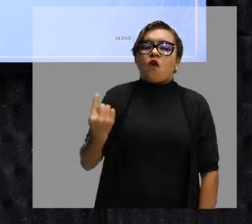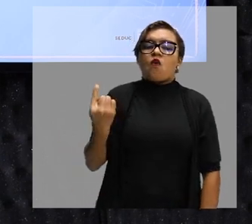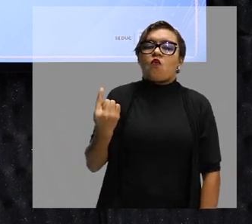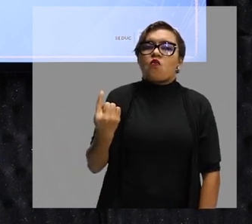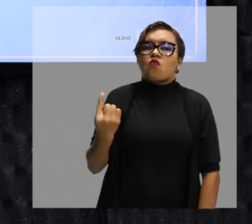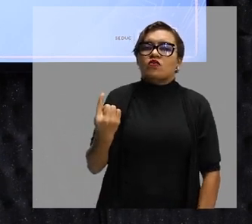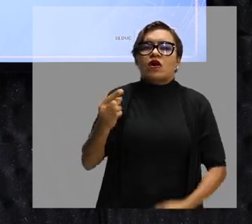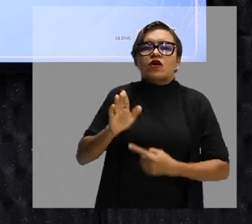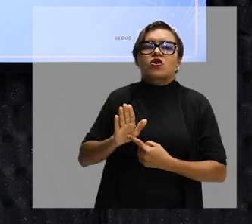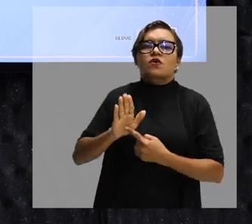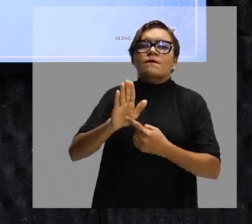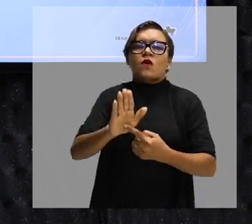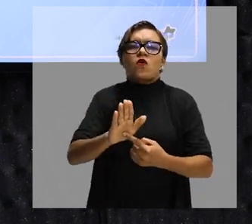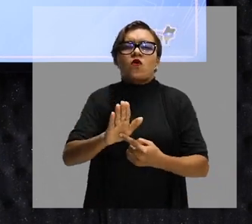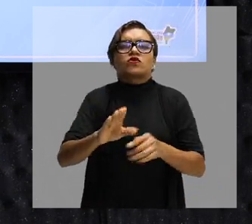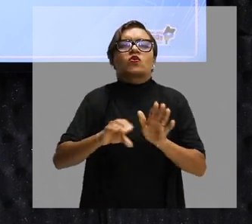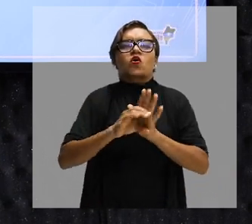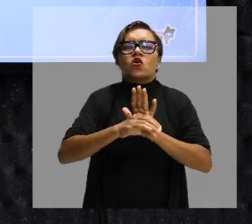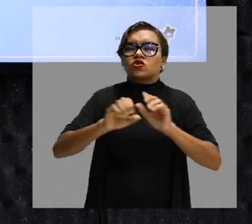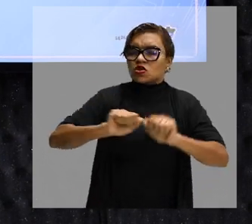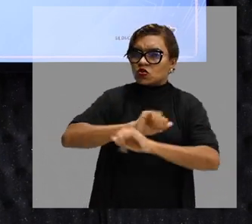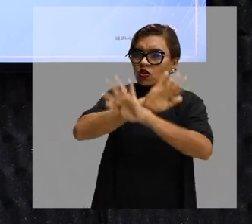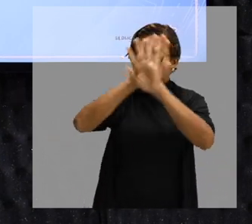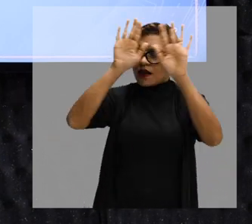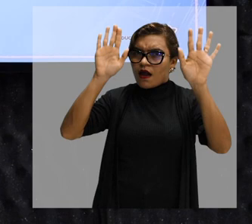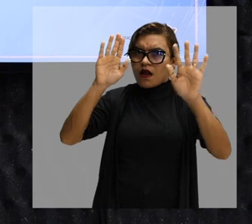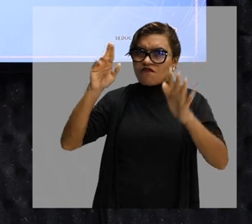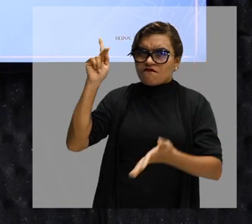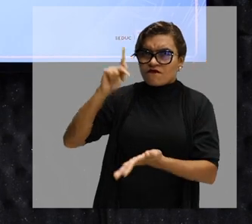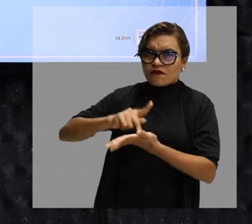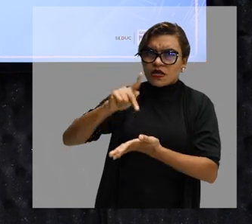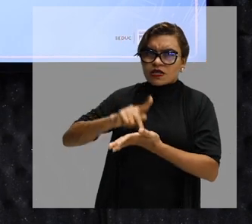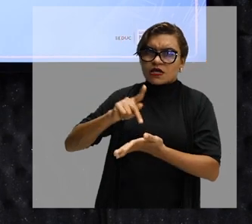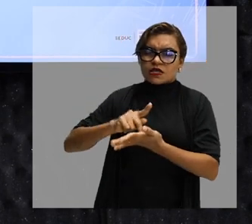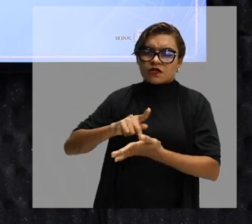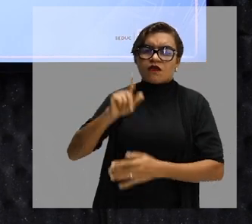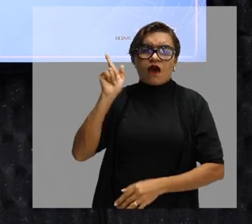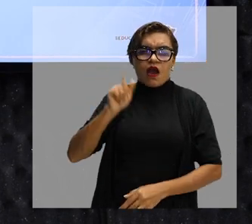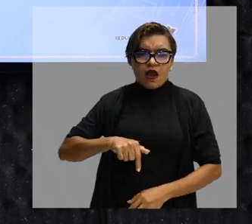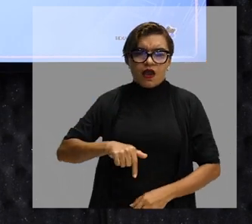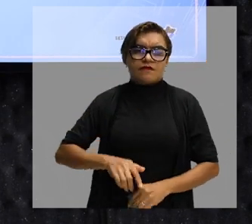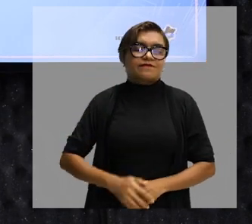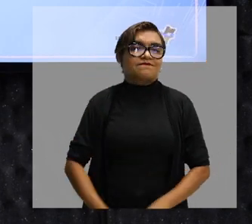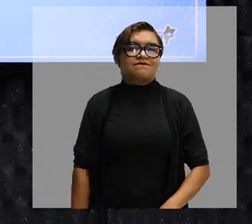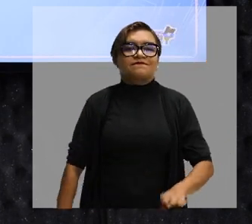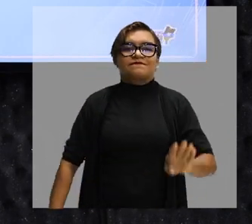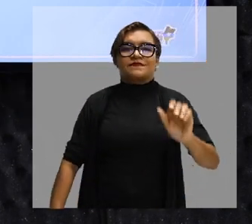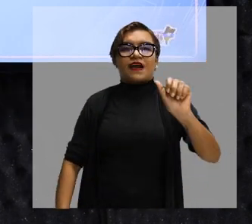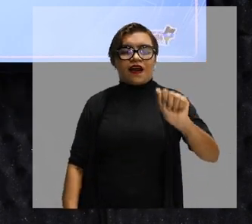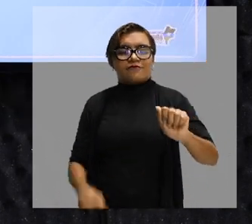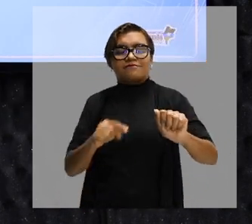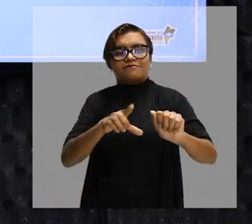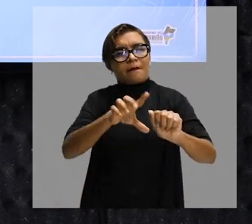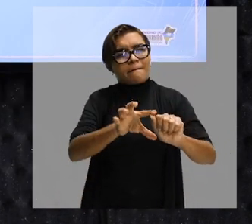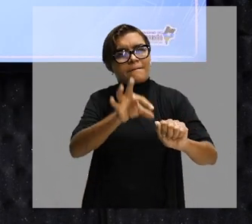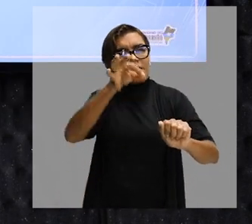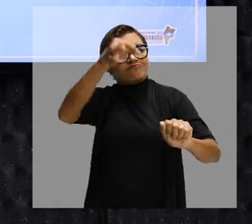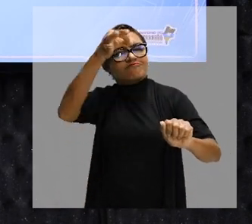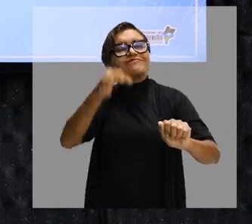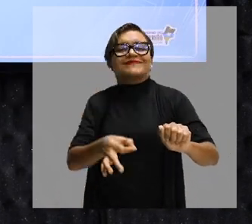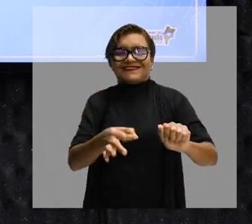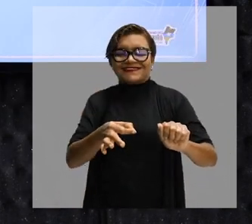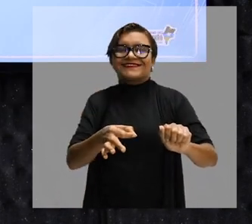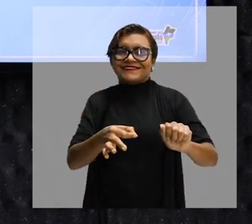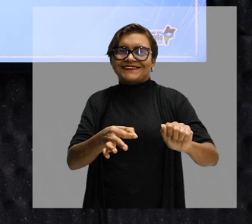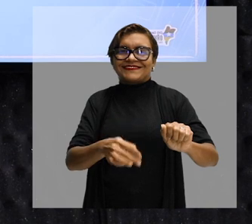gente um conceito claro, latente. Este conceito latente de diferenciação é a nossa querida letra A. Então, marque para você